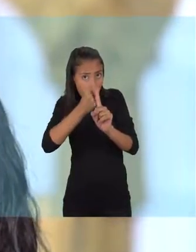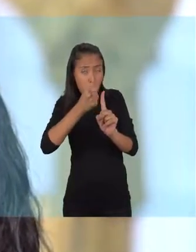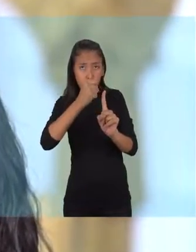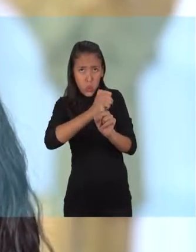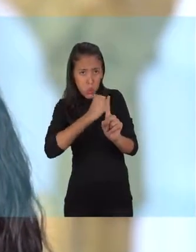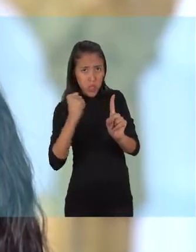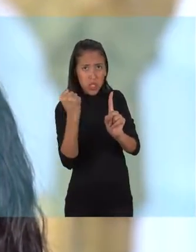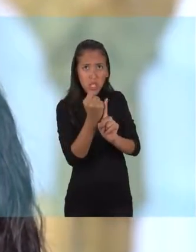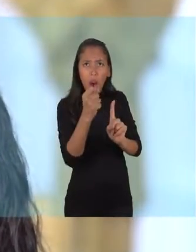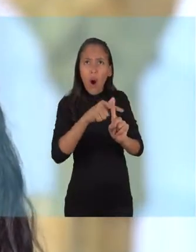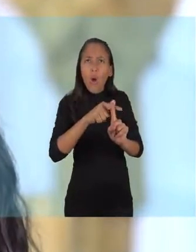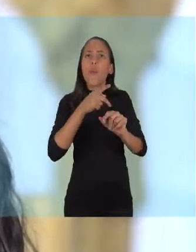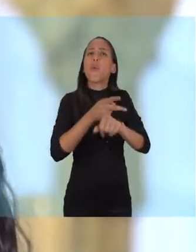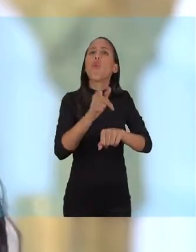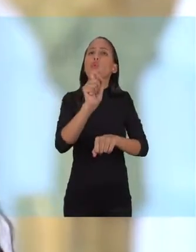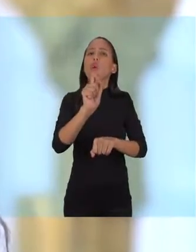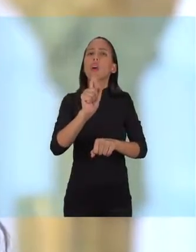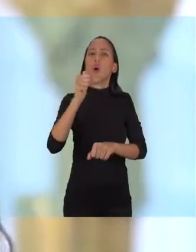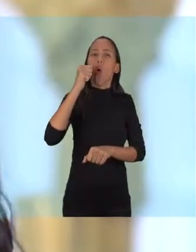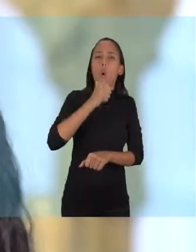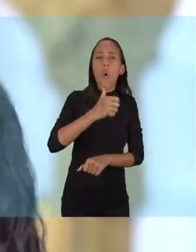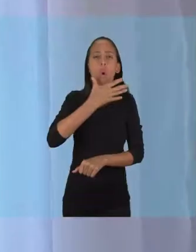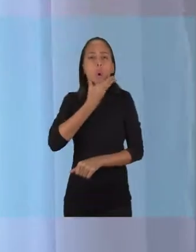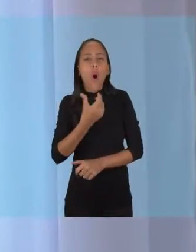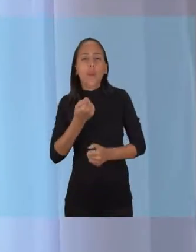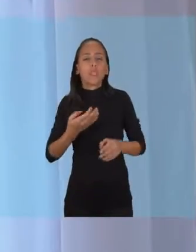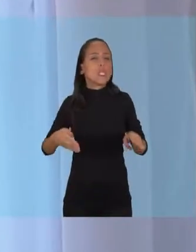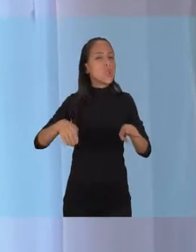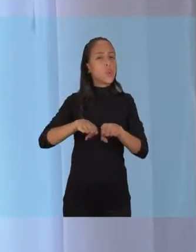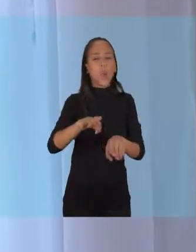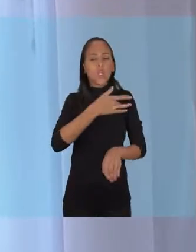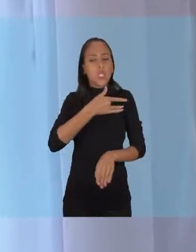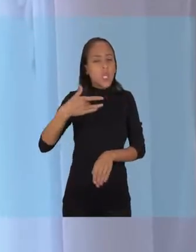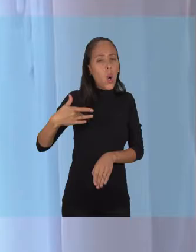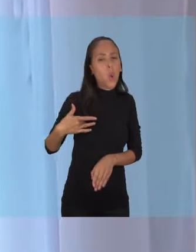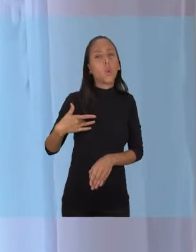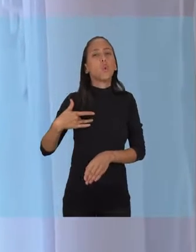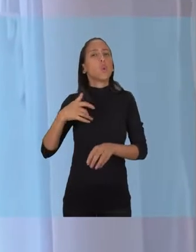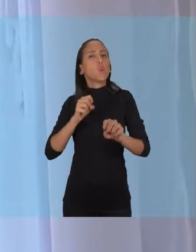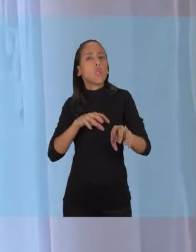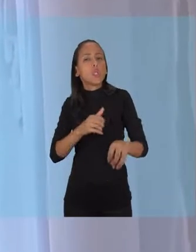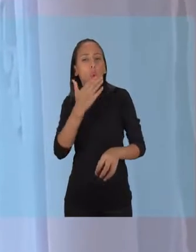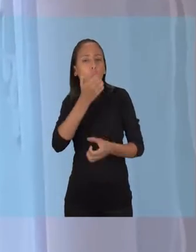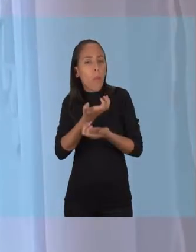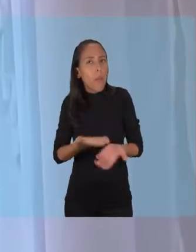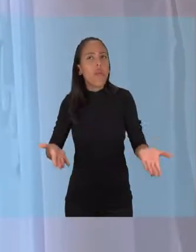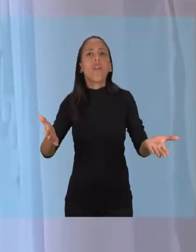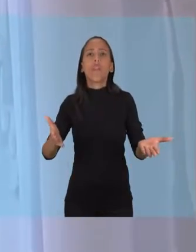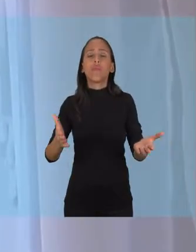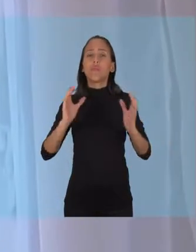mulheres tenham o seu pão sobre a mesa, tenham direito à saúde, à cidadania.